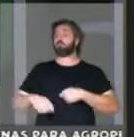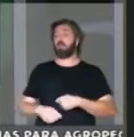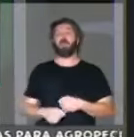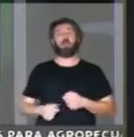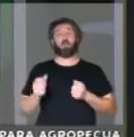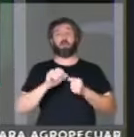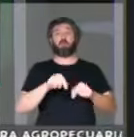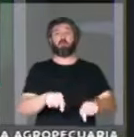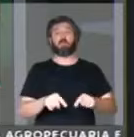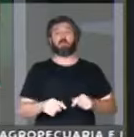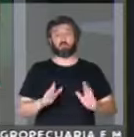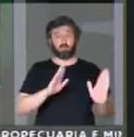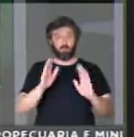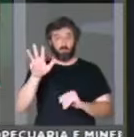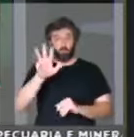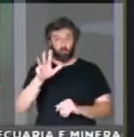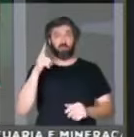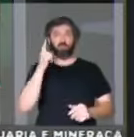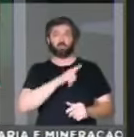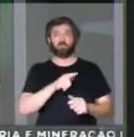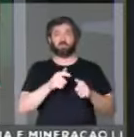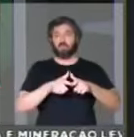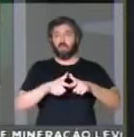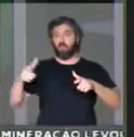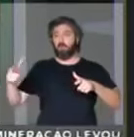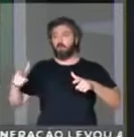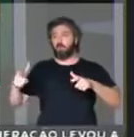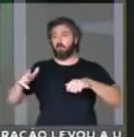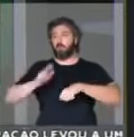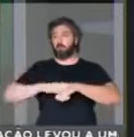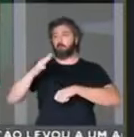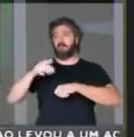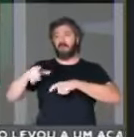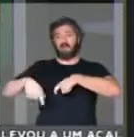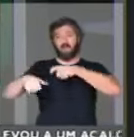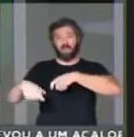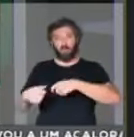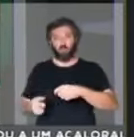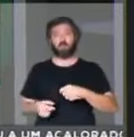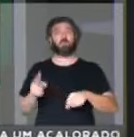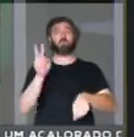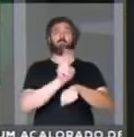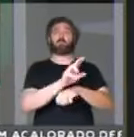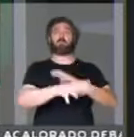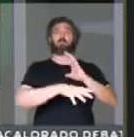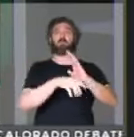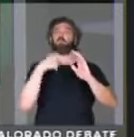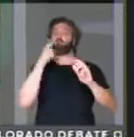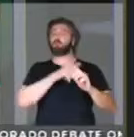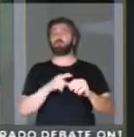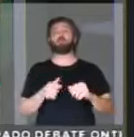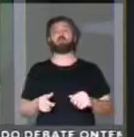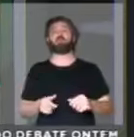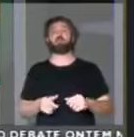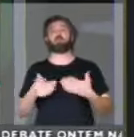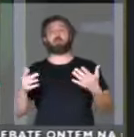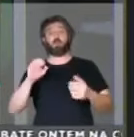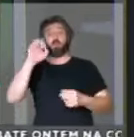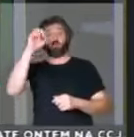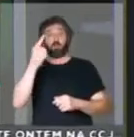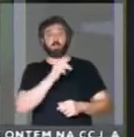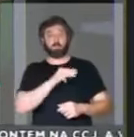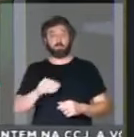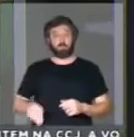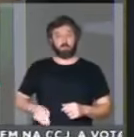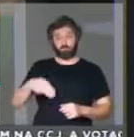isso na época de lula nós combinamos expansão da produção agrícola com proteção do meio ambiente tanto é isso que o ex-ministro